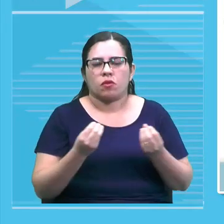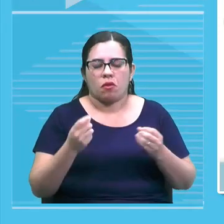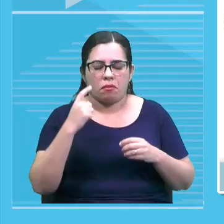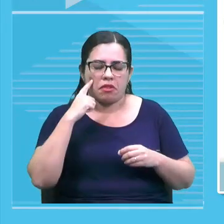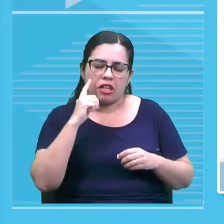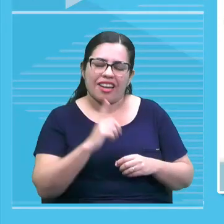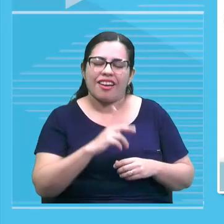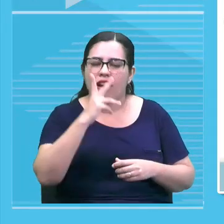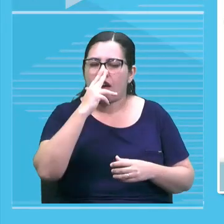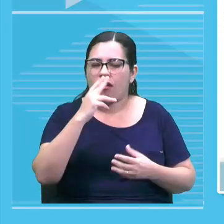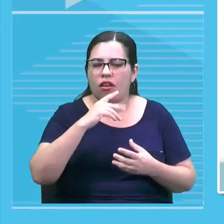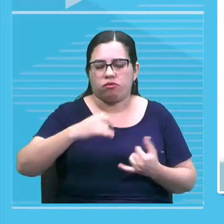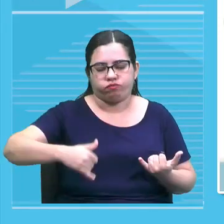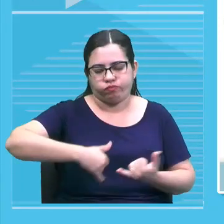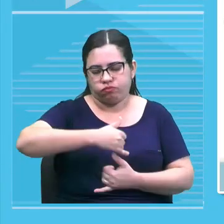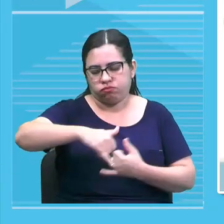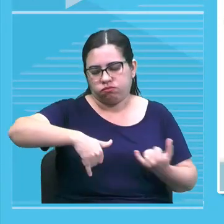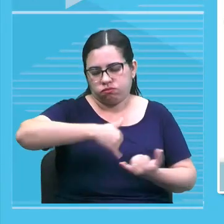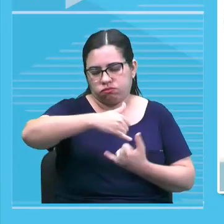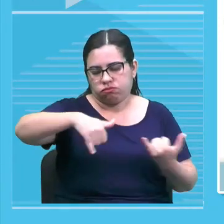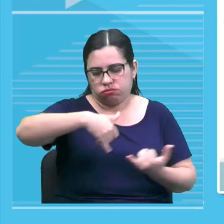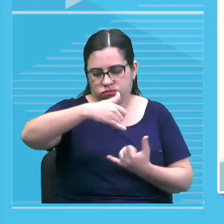para frente